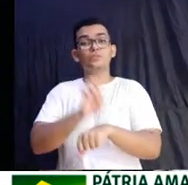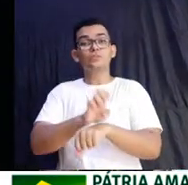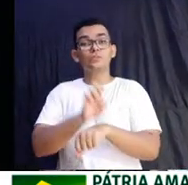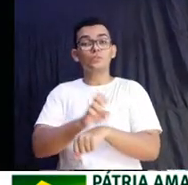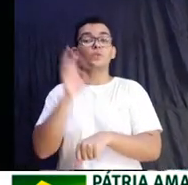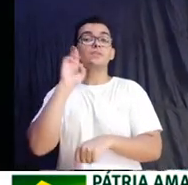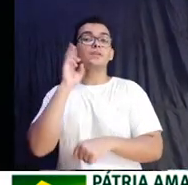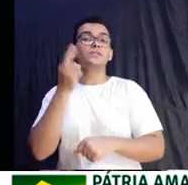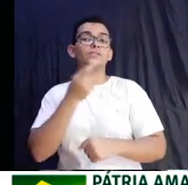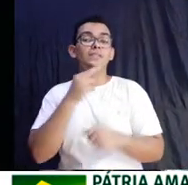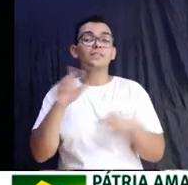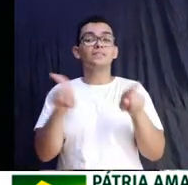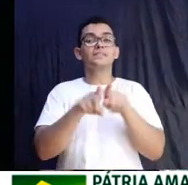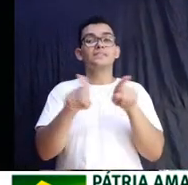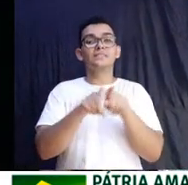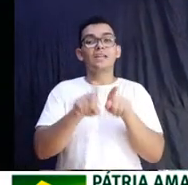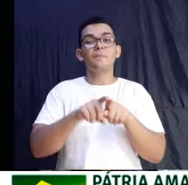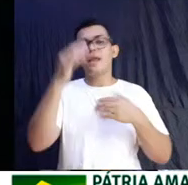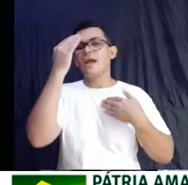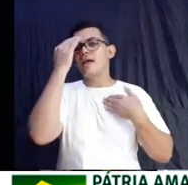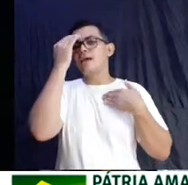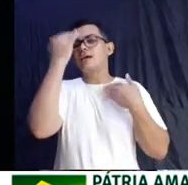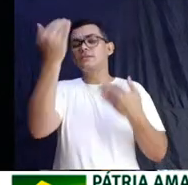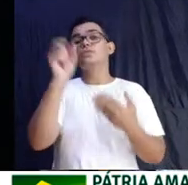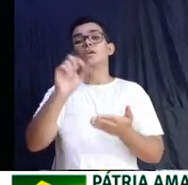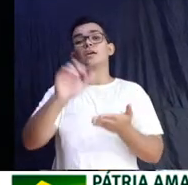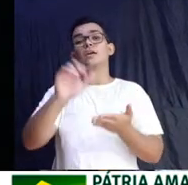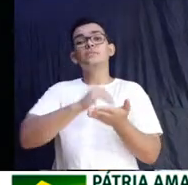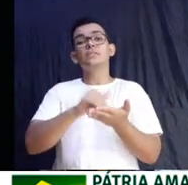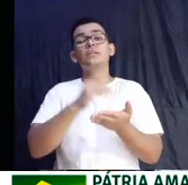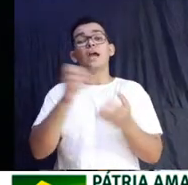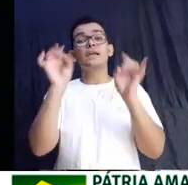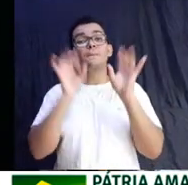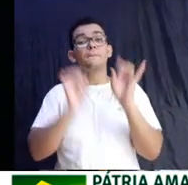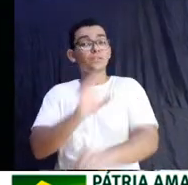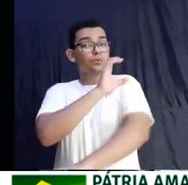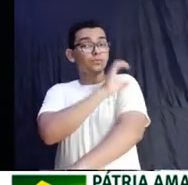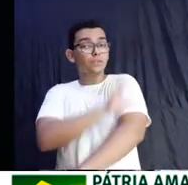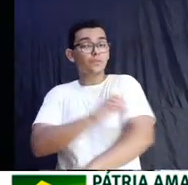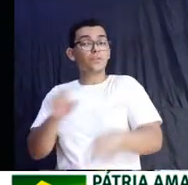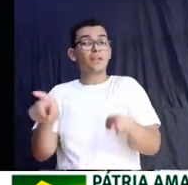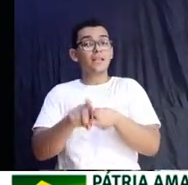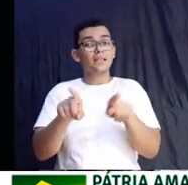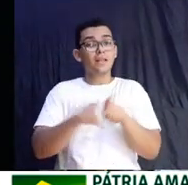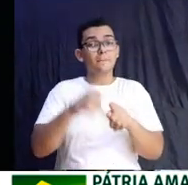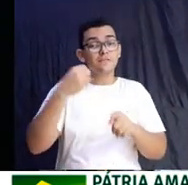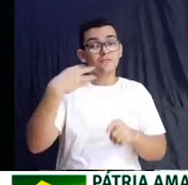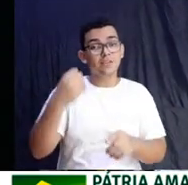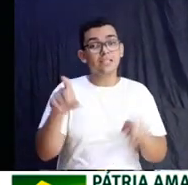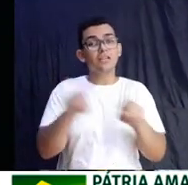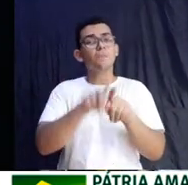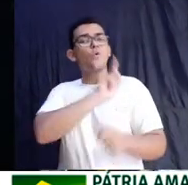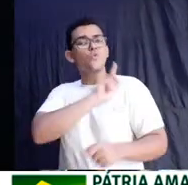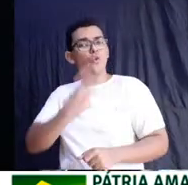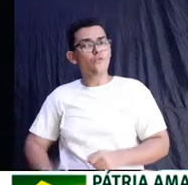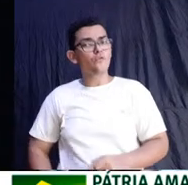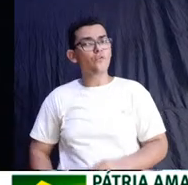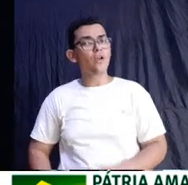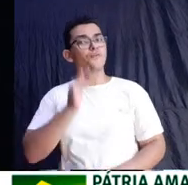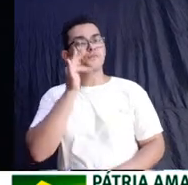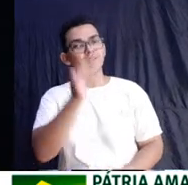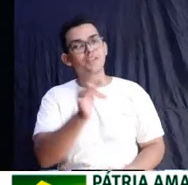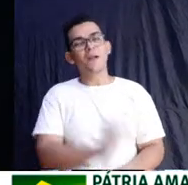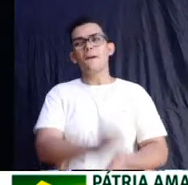em especial aqui à Secretaria Especial da Cultura, Ministério do Turismo e também o Governo